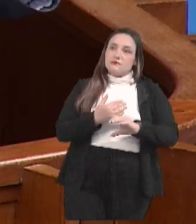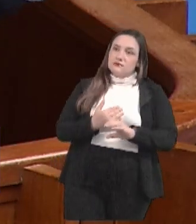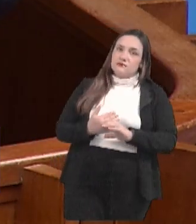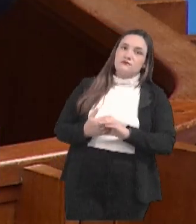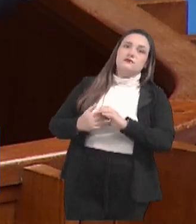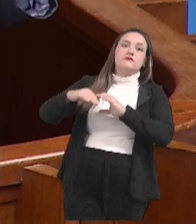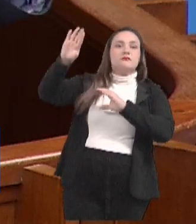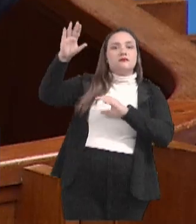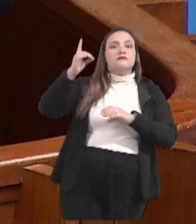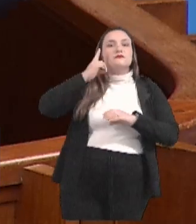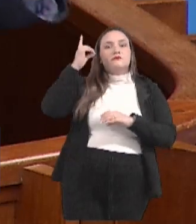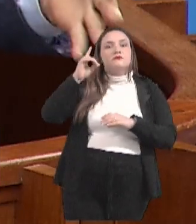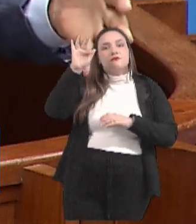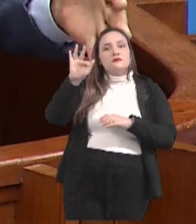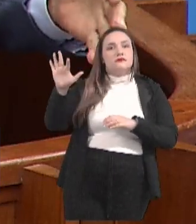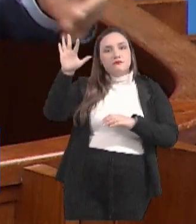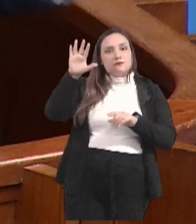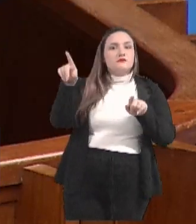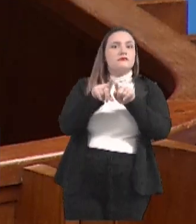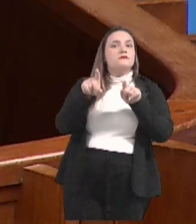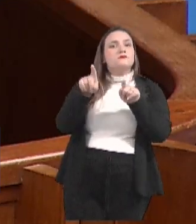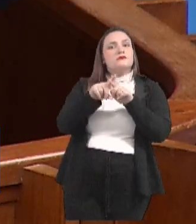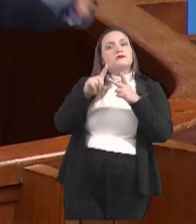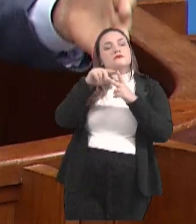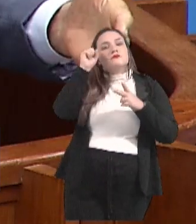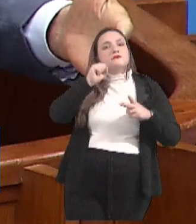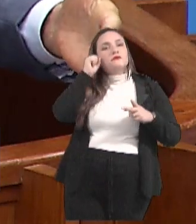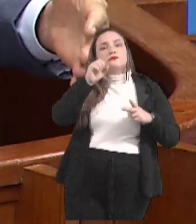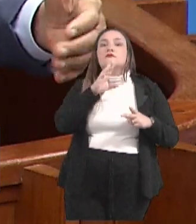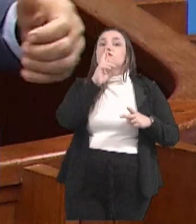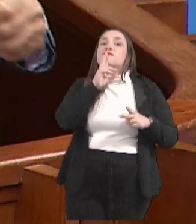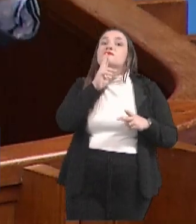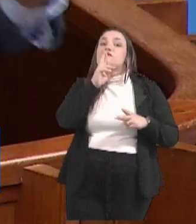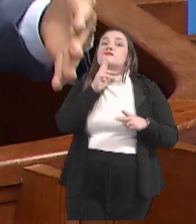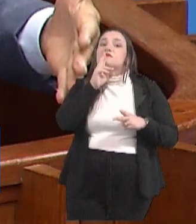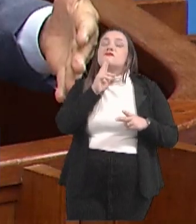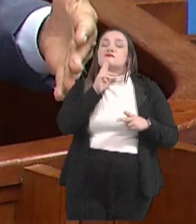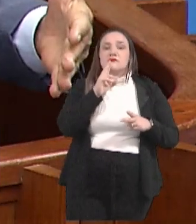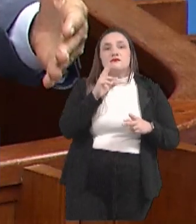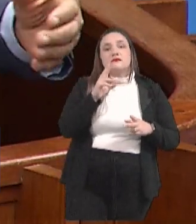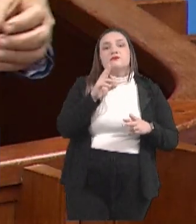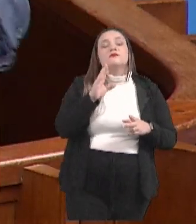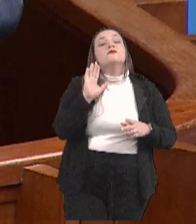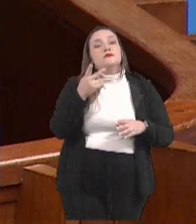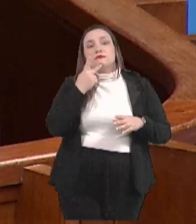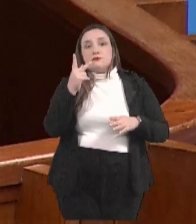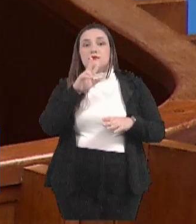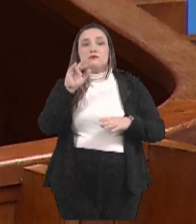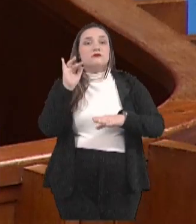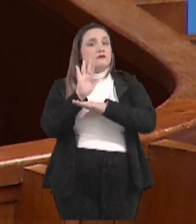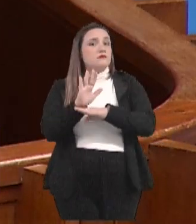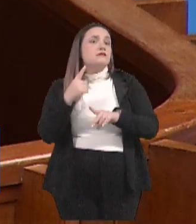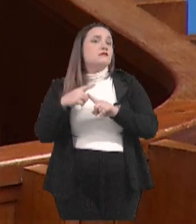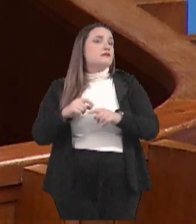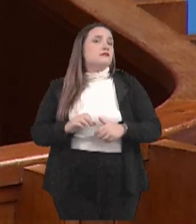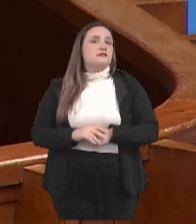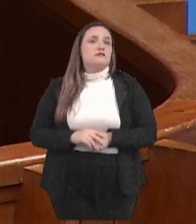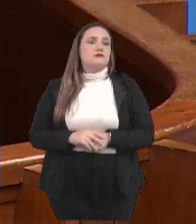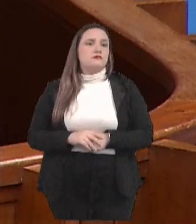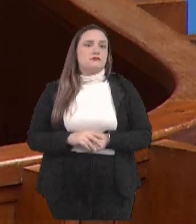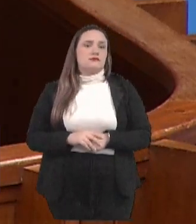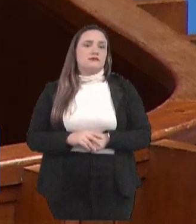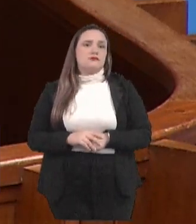o gabinete do senador Nelsinho Tradi, que ofereceu assessoria jurídica, para dizer o seguinte: